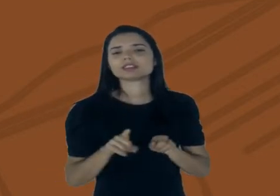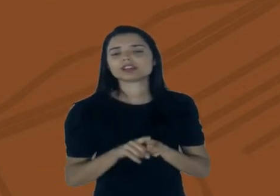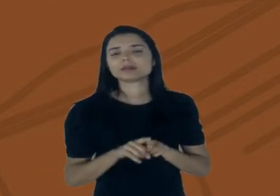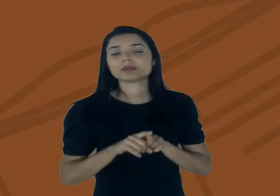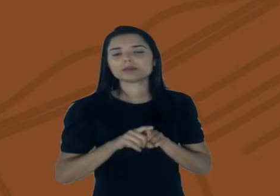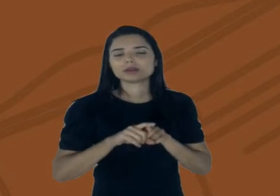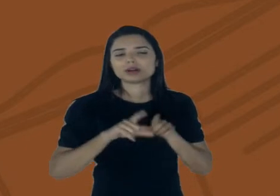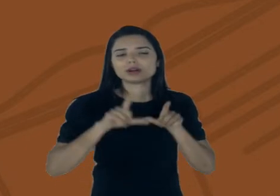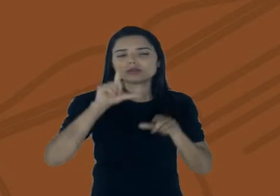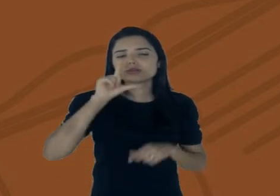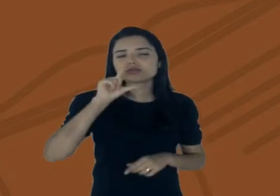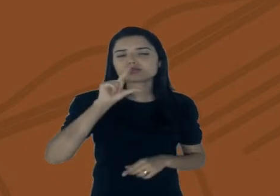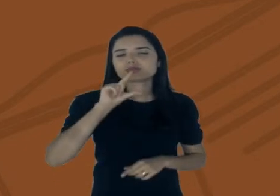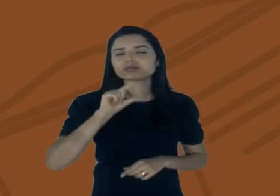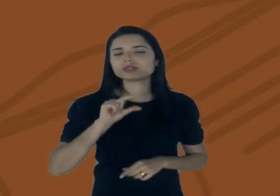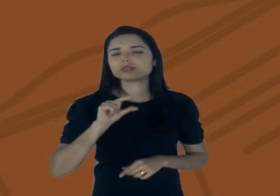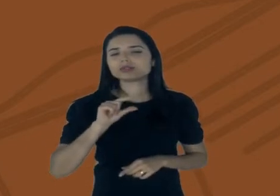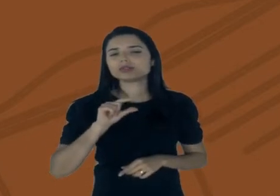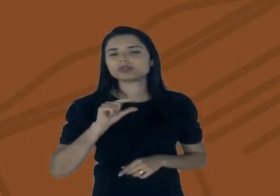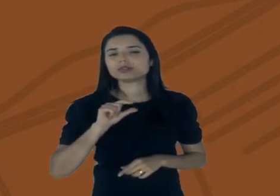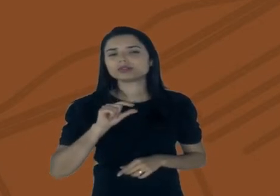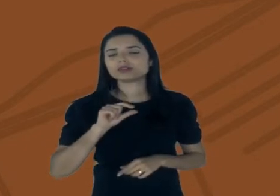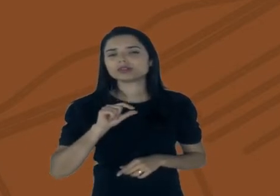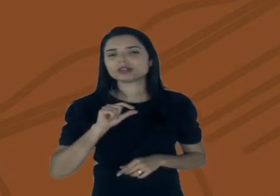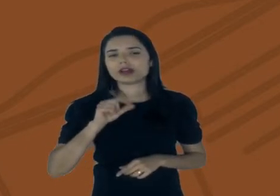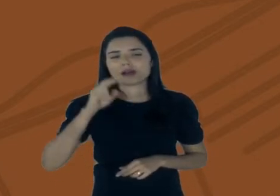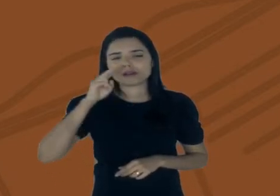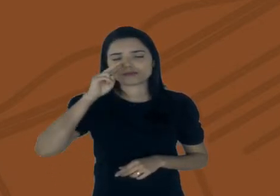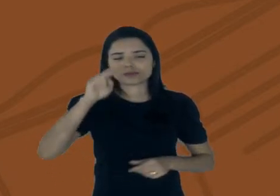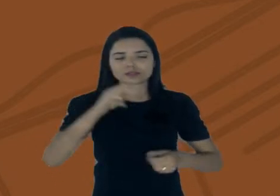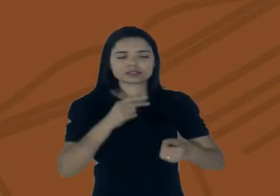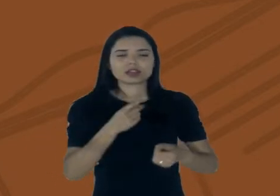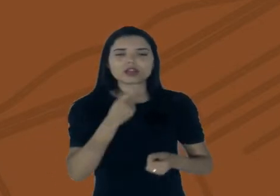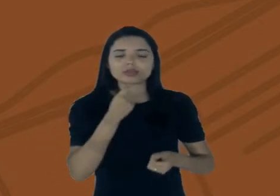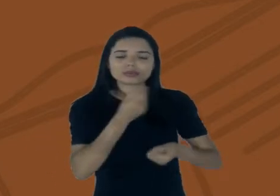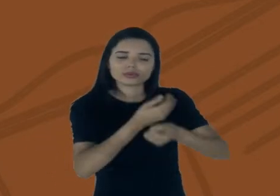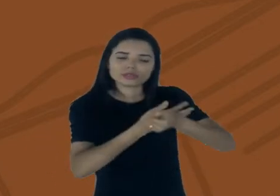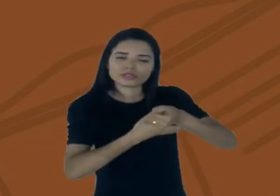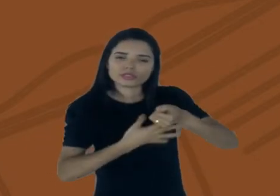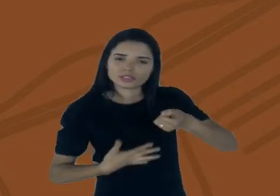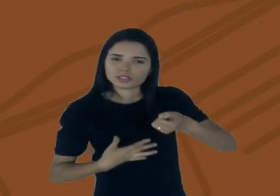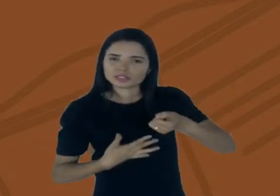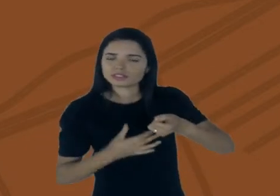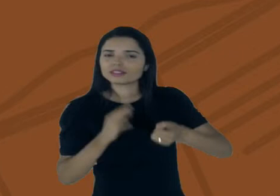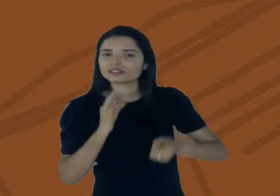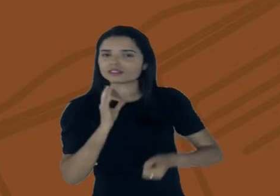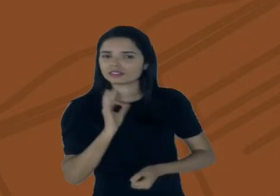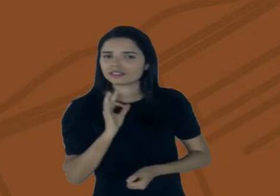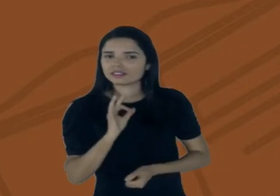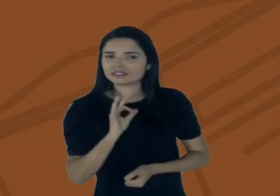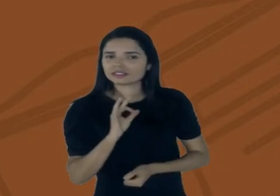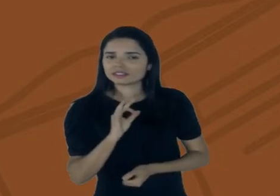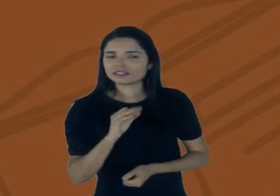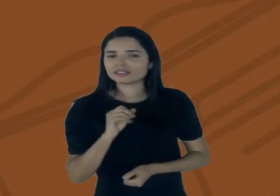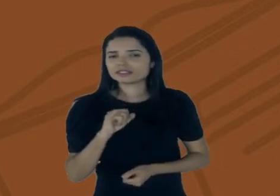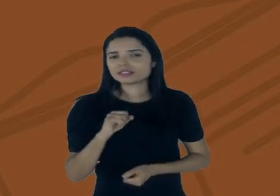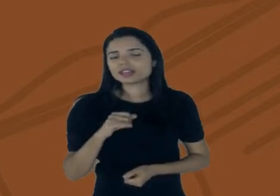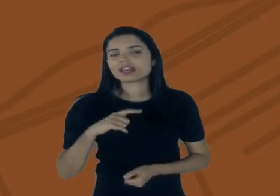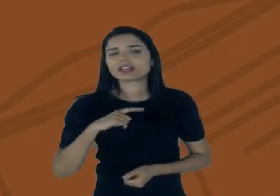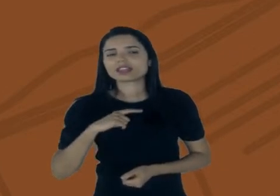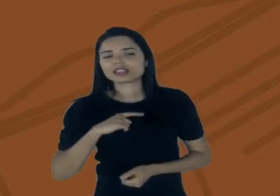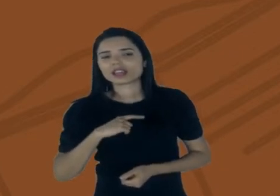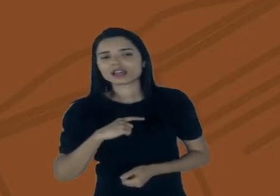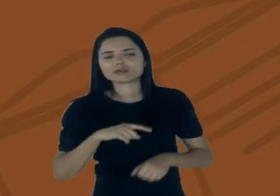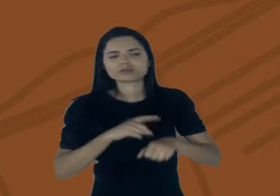tensão, né? A pressão arterial. E aí, consequentemente, a gente vai estar... Se a gente tem esses momentos